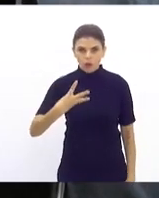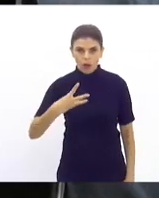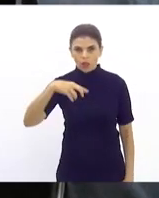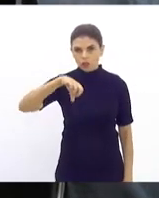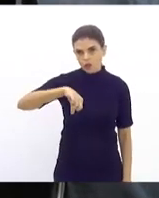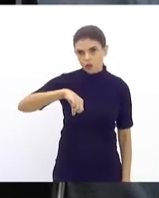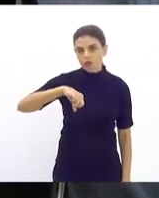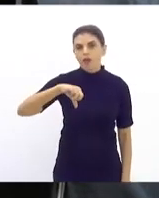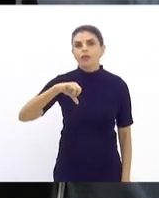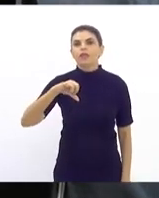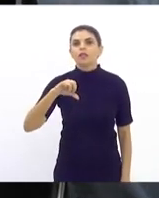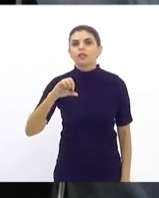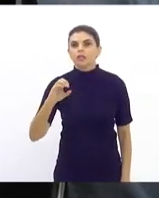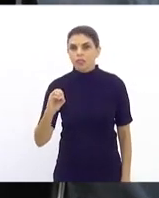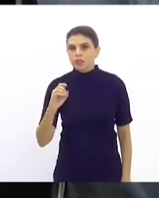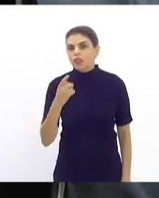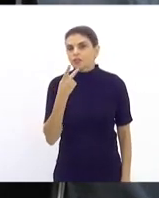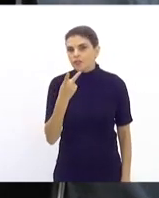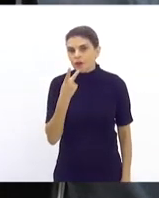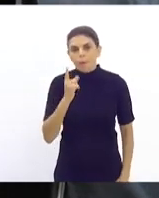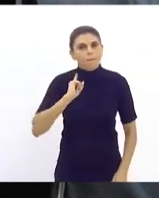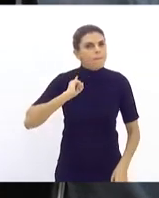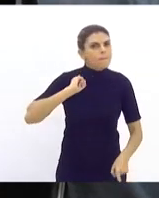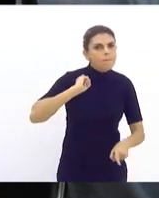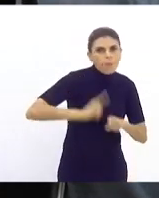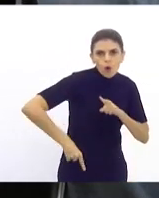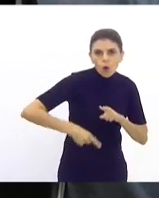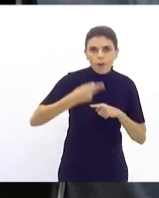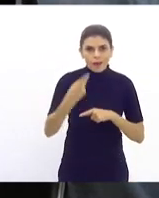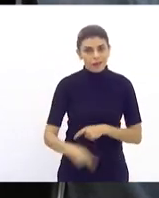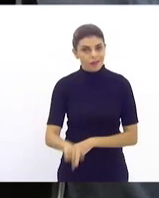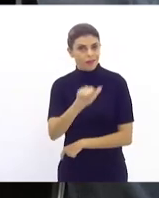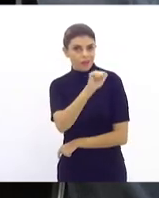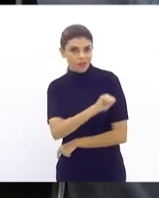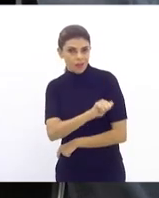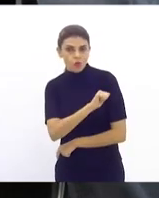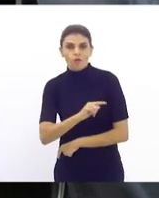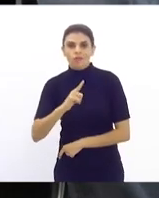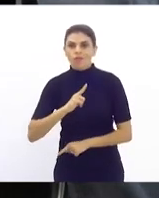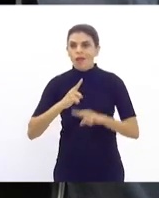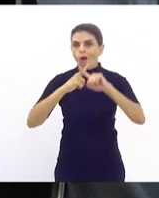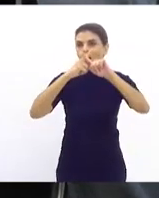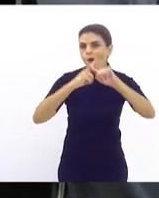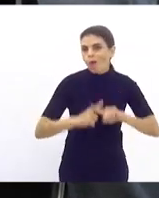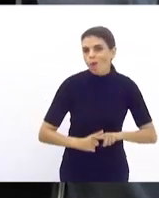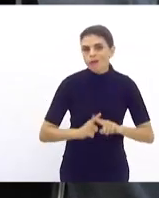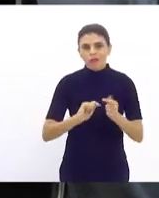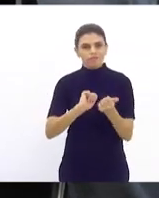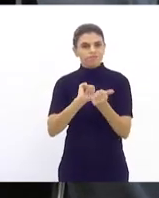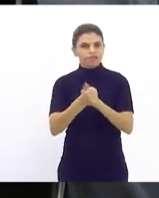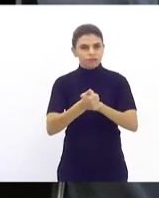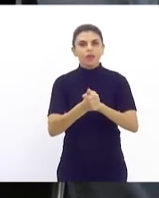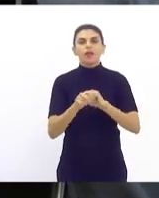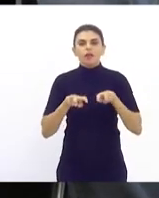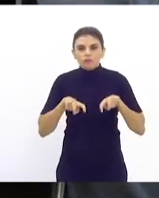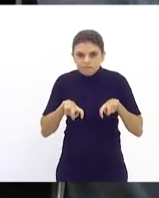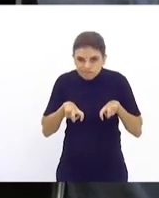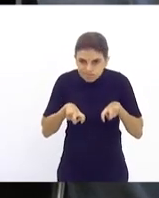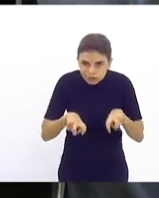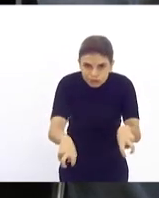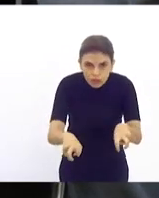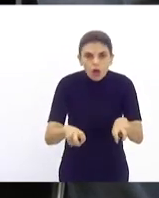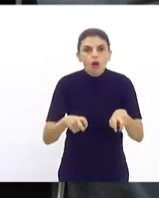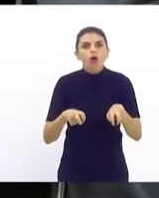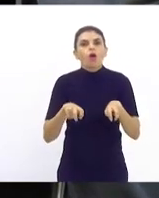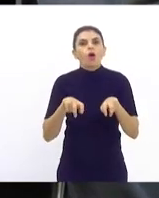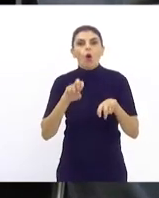3491 de 21, diz que fica proibido, no âmbito do Estado do Rio de Janeiro, a realização de corridas